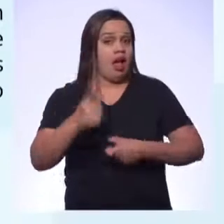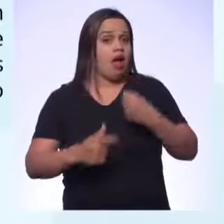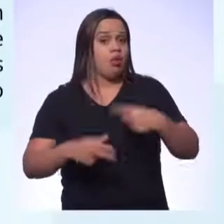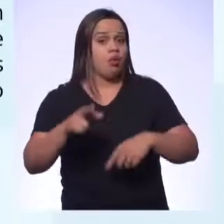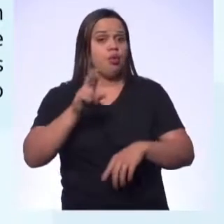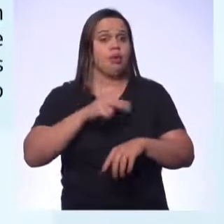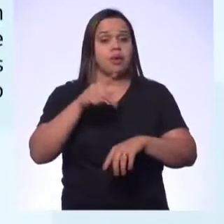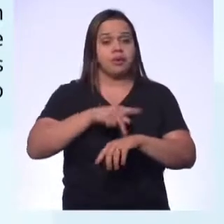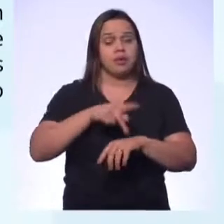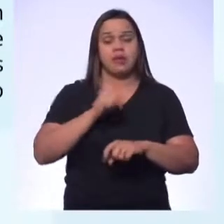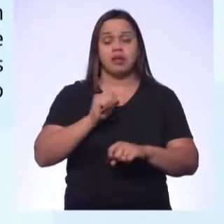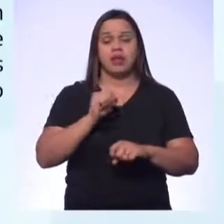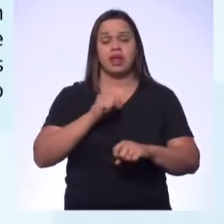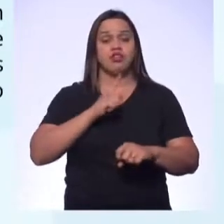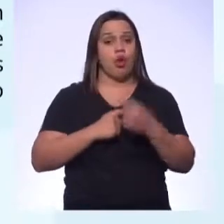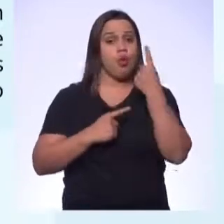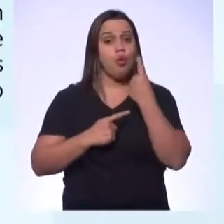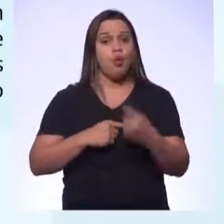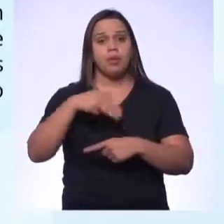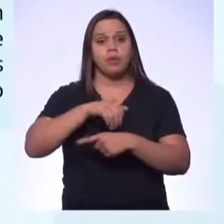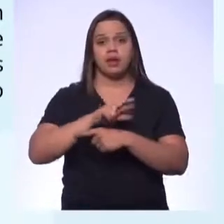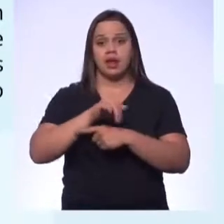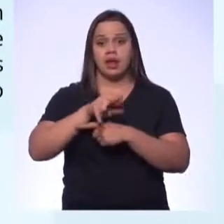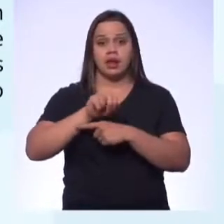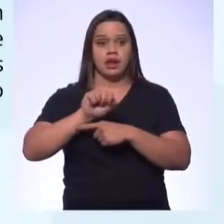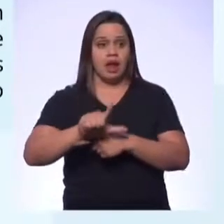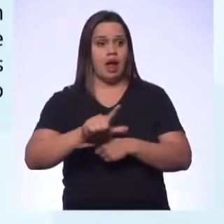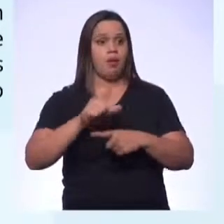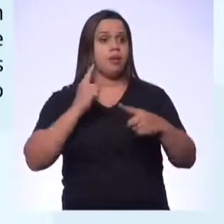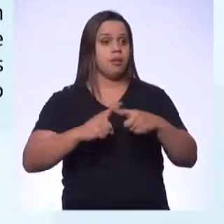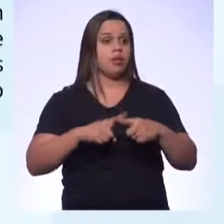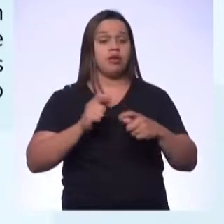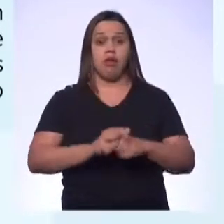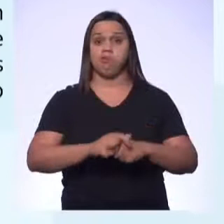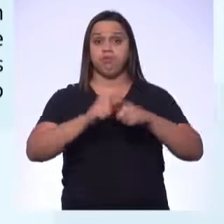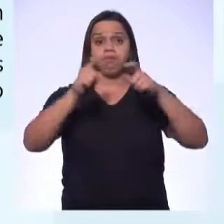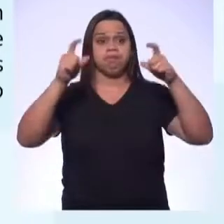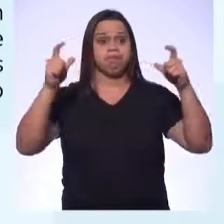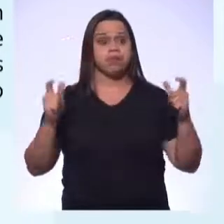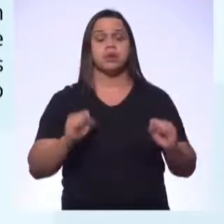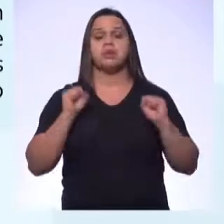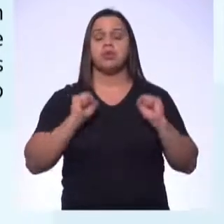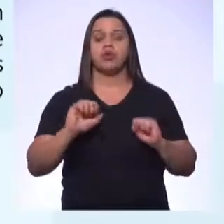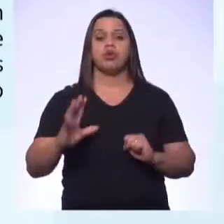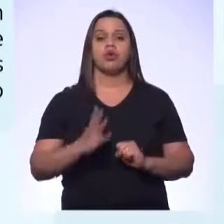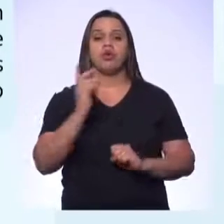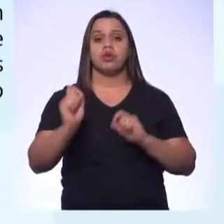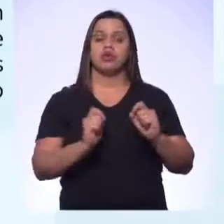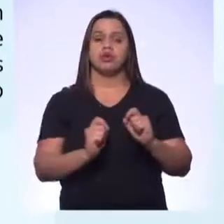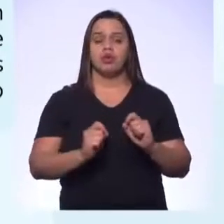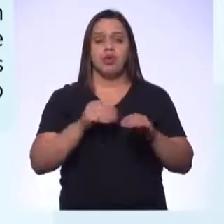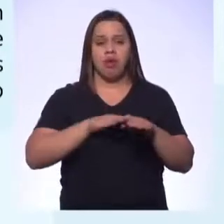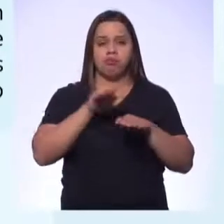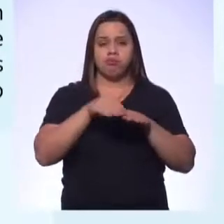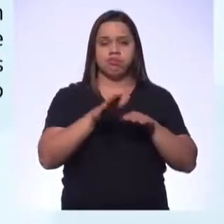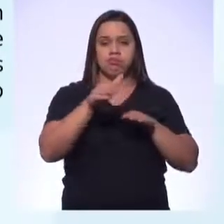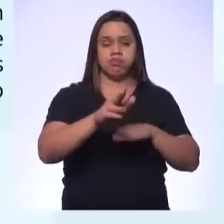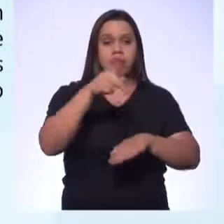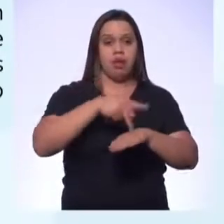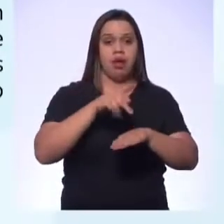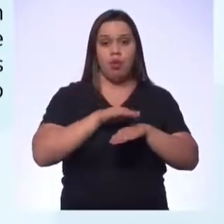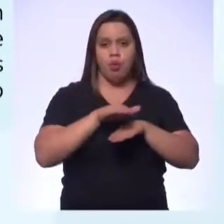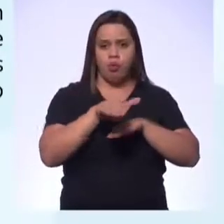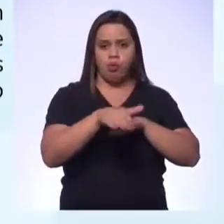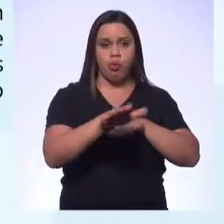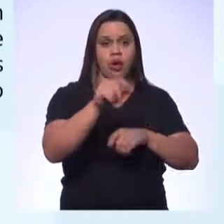se constituem de um único mineral e, como são formações gigantescas, podem ocorrer em muitos quilômetros. São denominadas